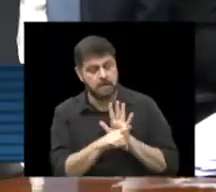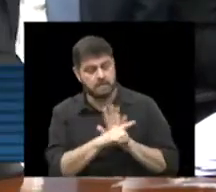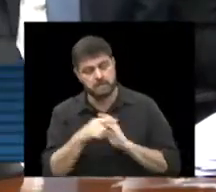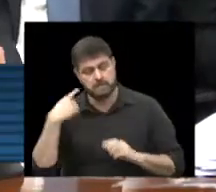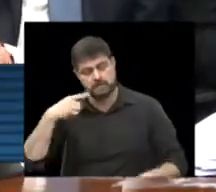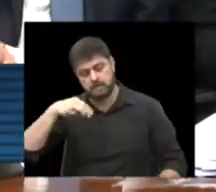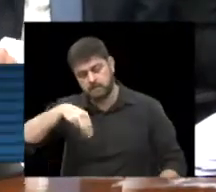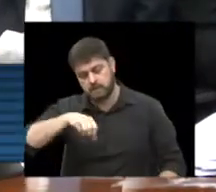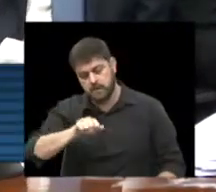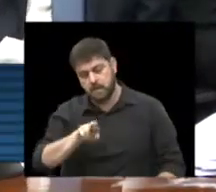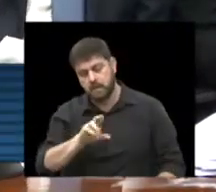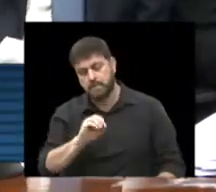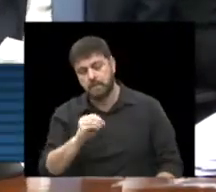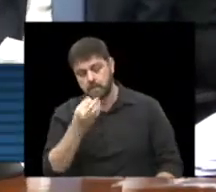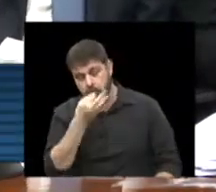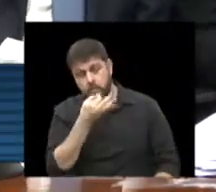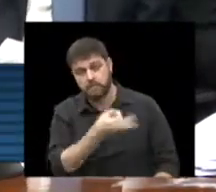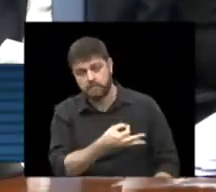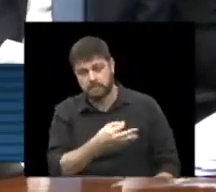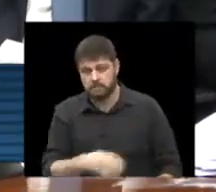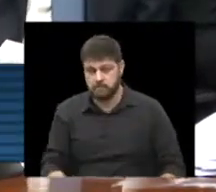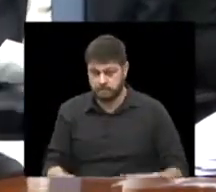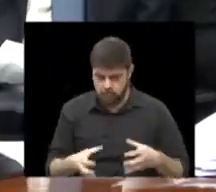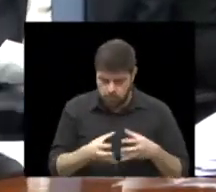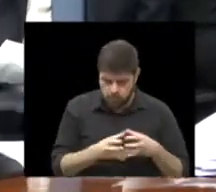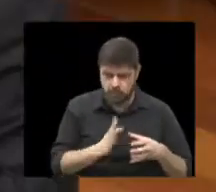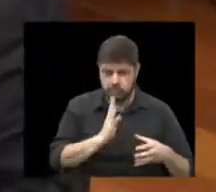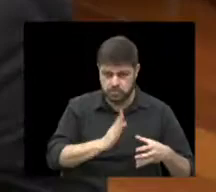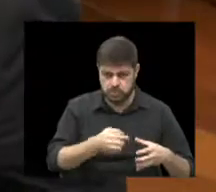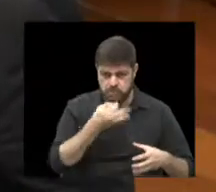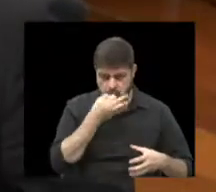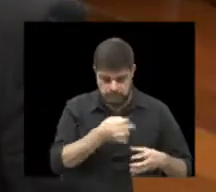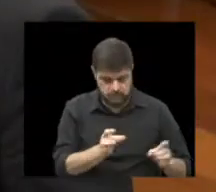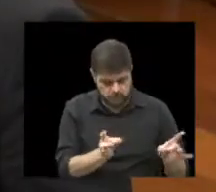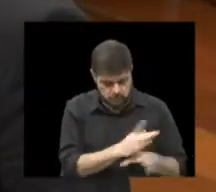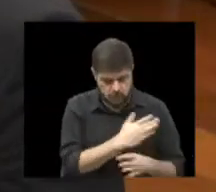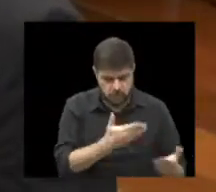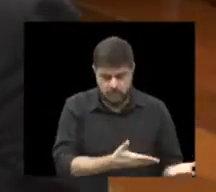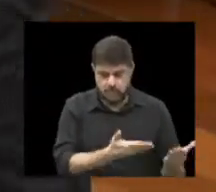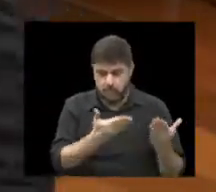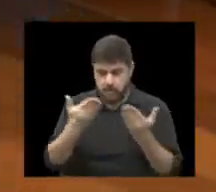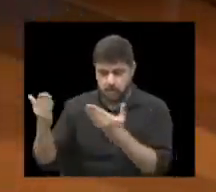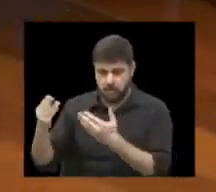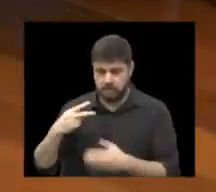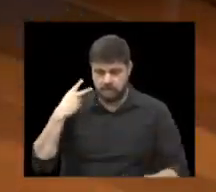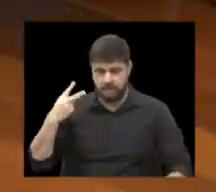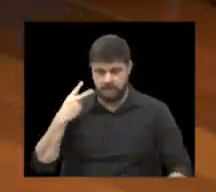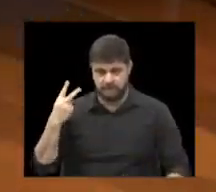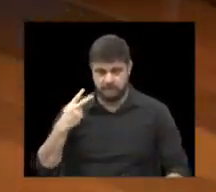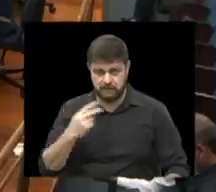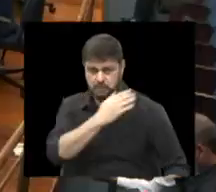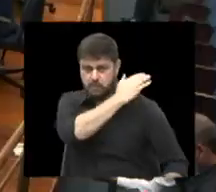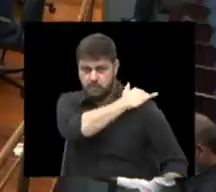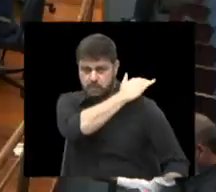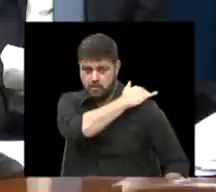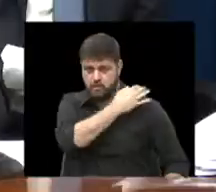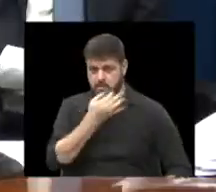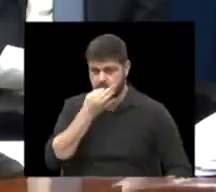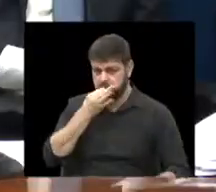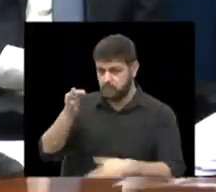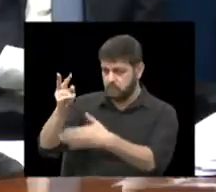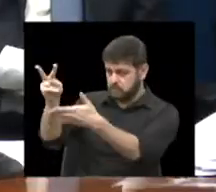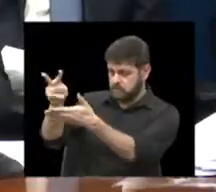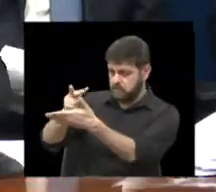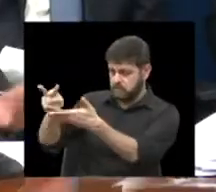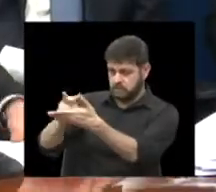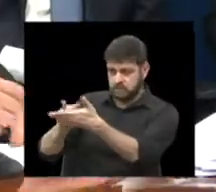tempo para exarar o parecer. Senhor presidente, a comissão já deliberou. Indica o vereador Tico Costa para exarar o parecer. Vereador Tico Costa, tem a tribuna